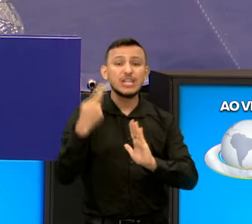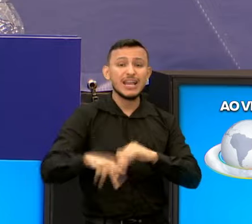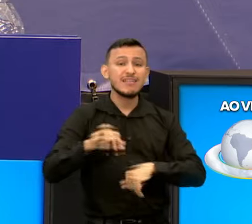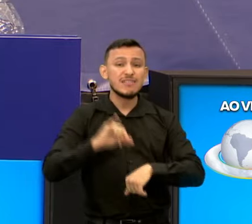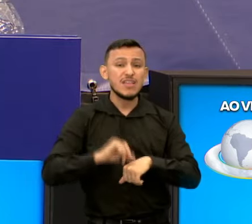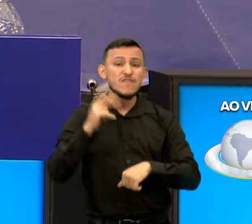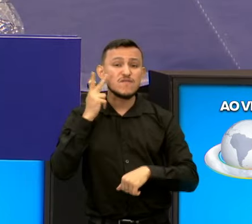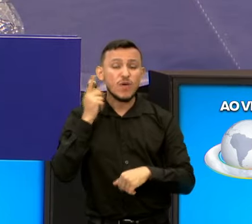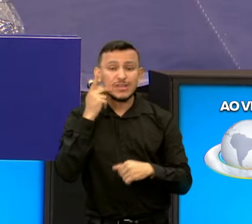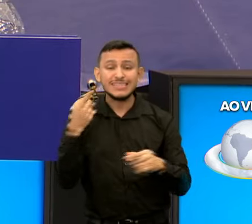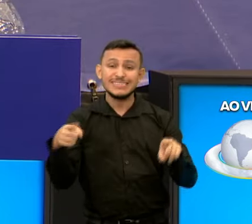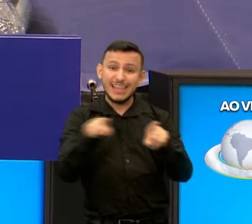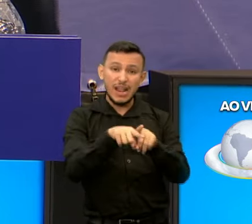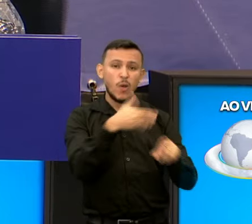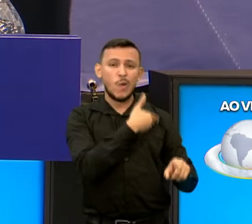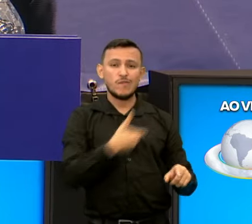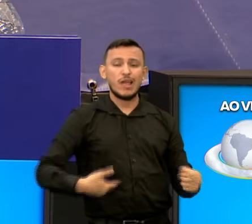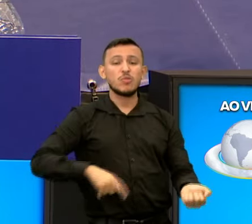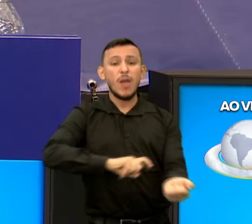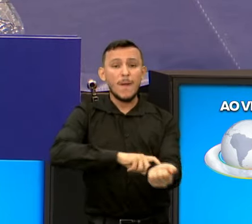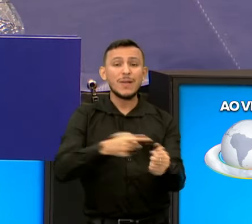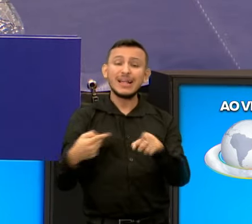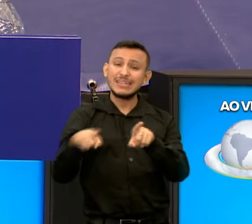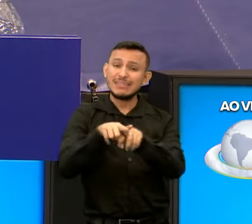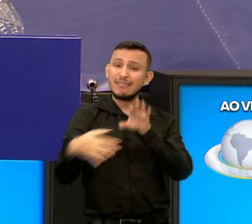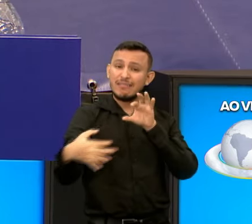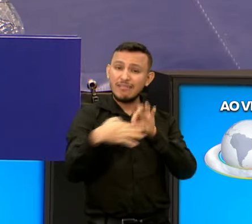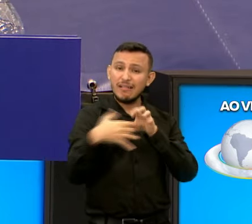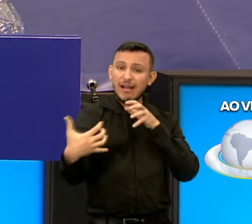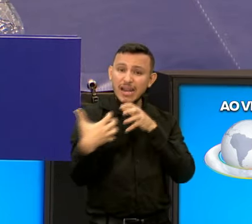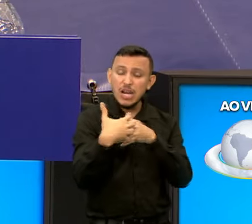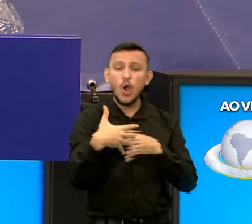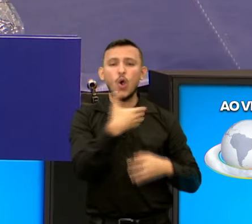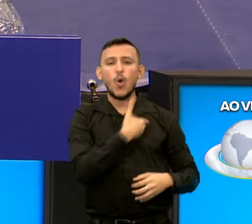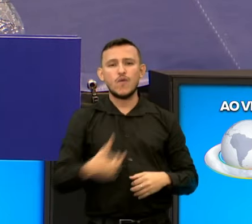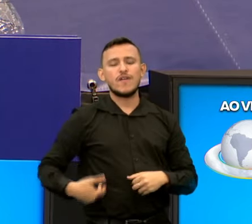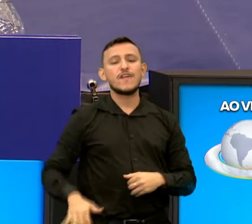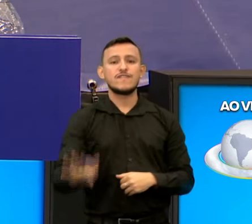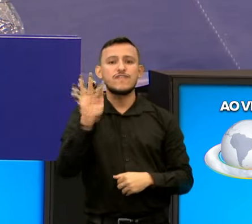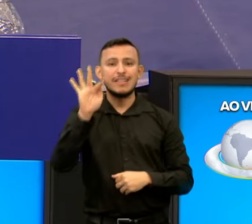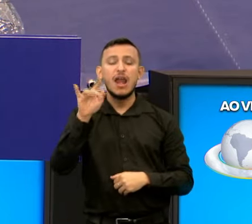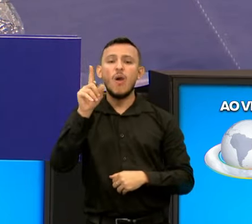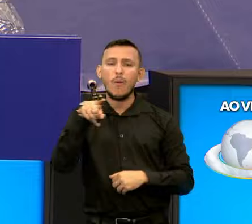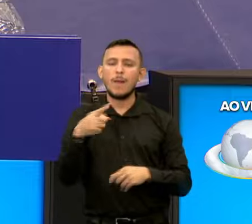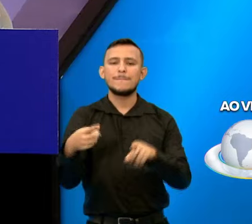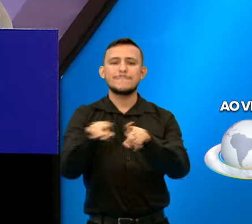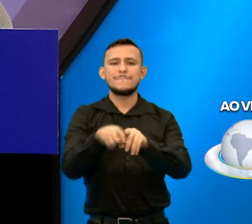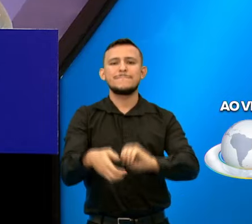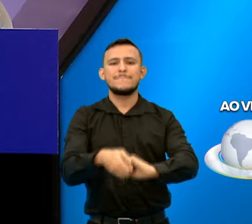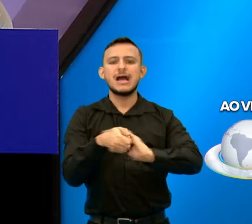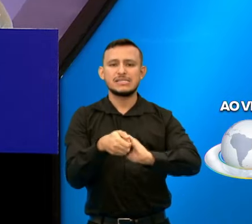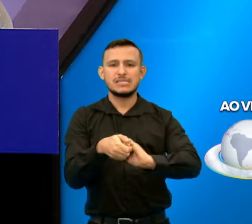Fortaleza, integrado com o governador Elmano, integrado com o governo federal. É dessa forma, é com parceria.